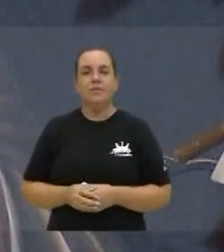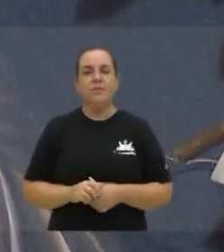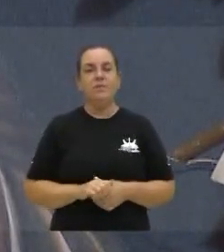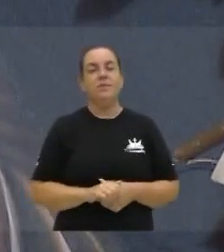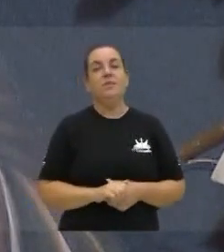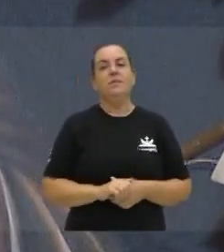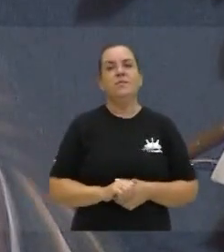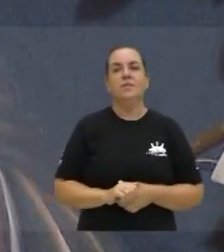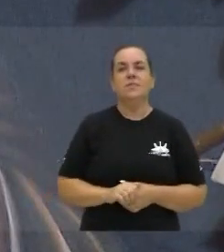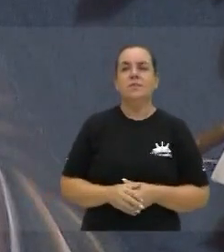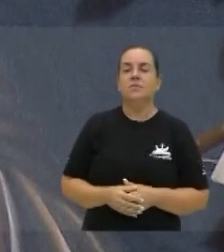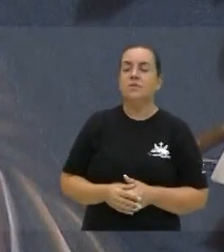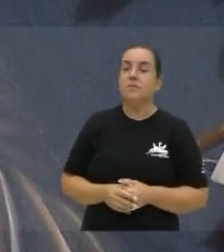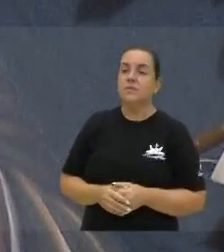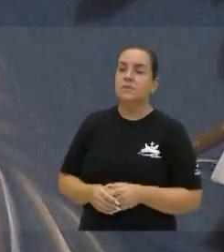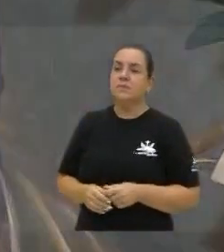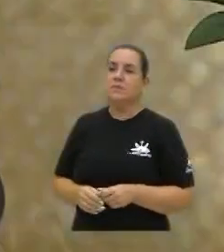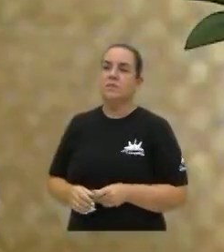misericórdia.